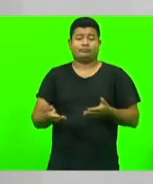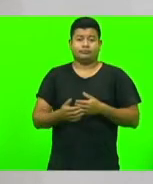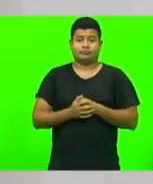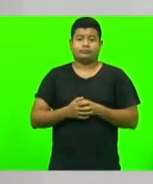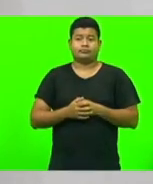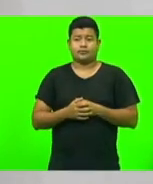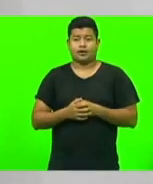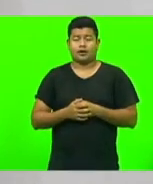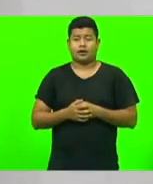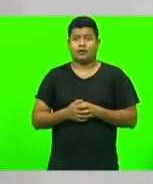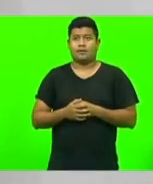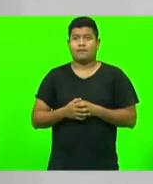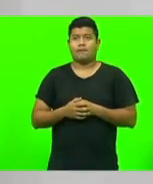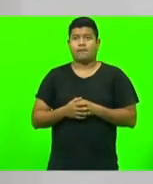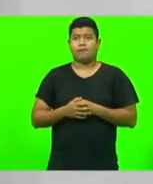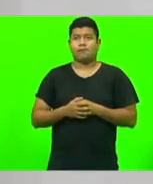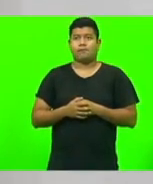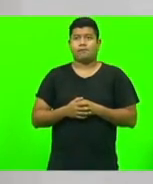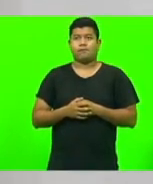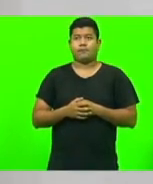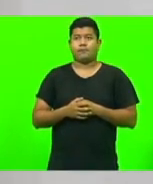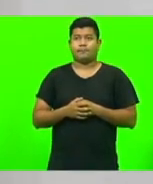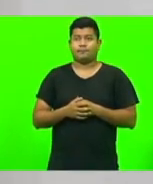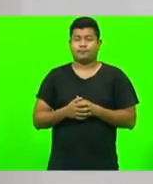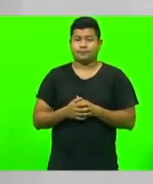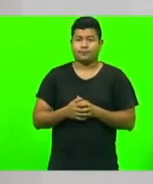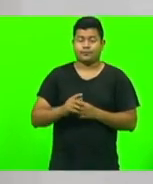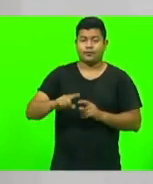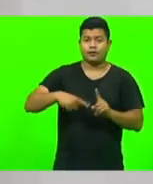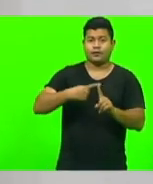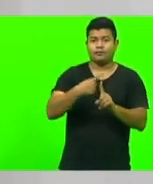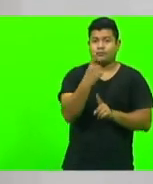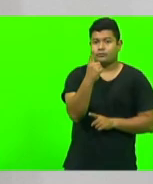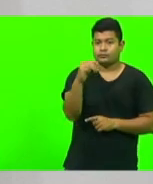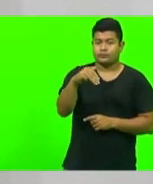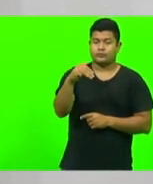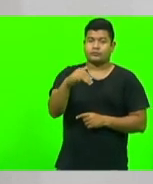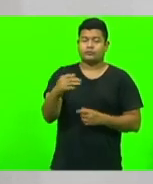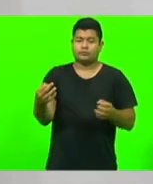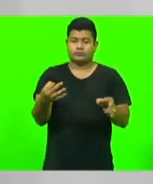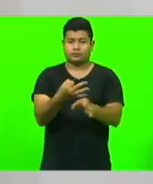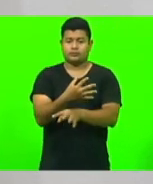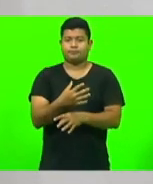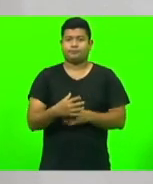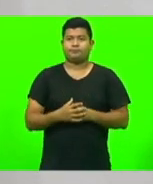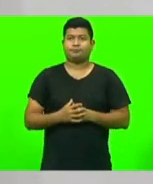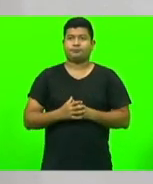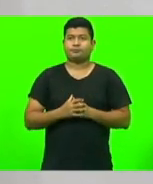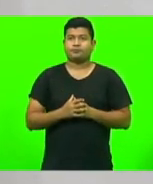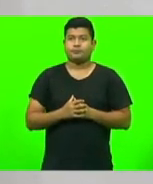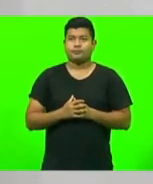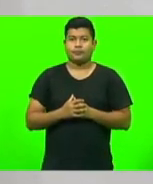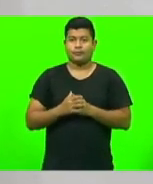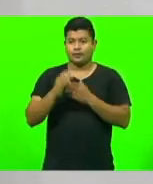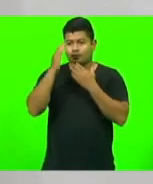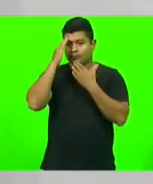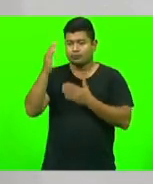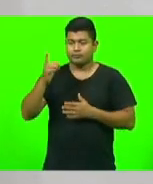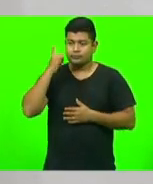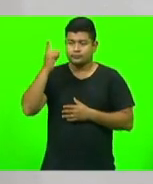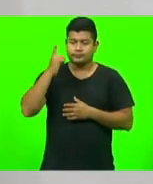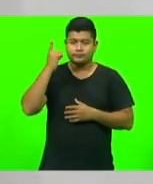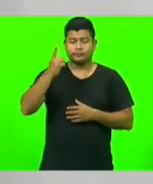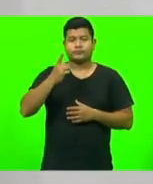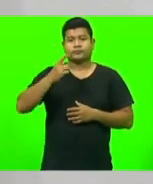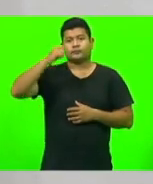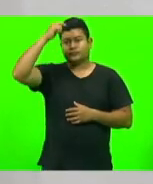obras na prática. Mais um minuto, deputado Luciano. Obrigada, Maurício, presidente.